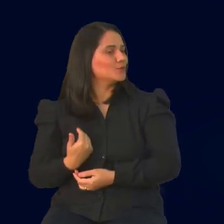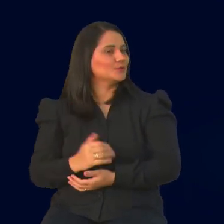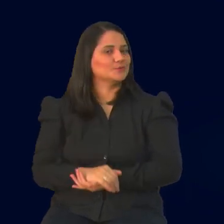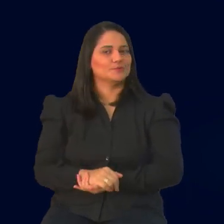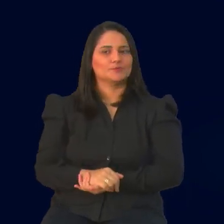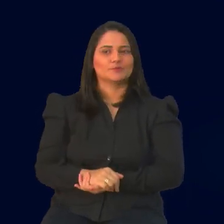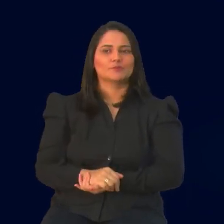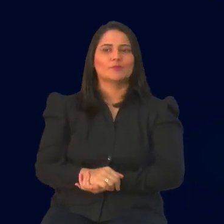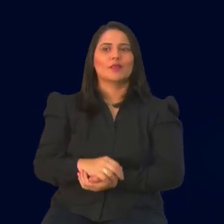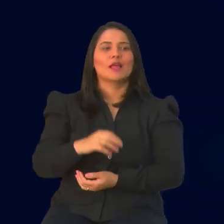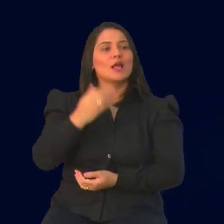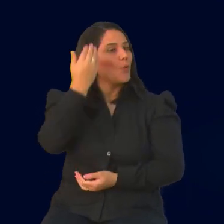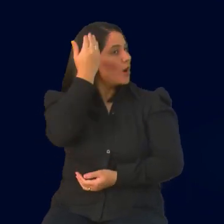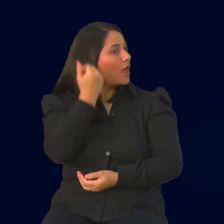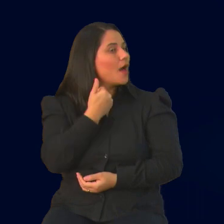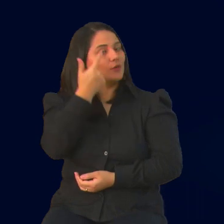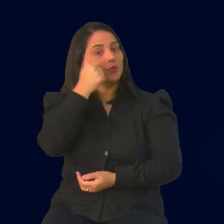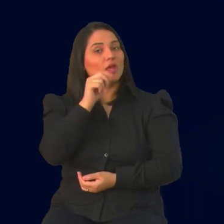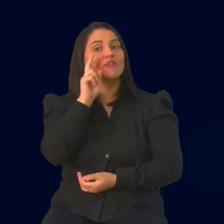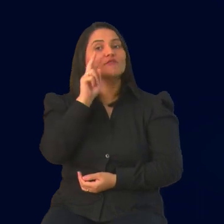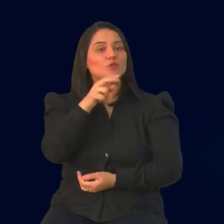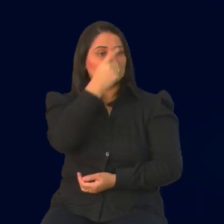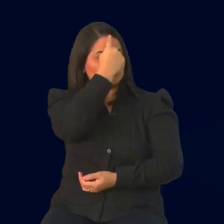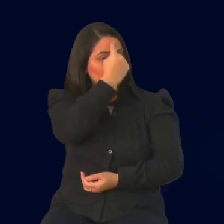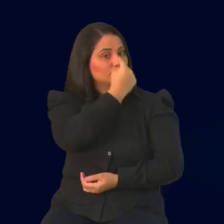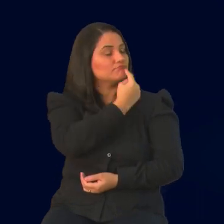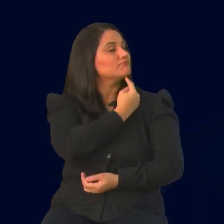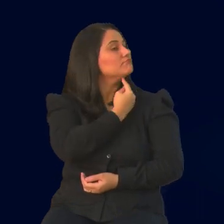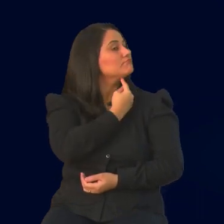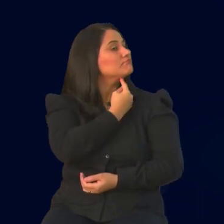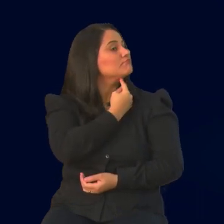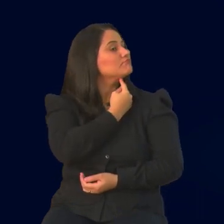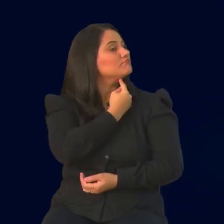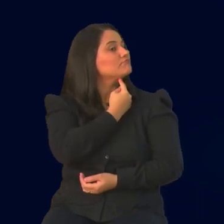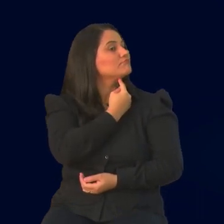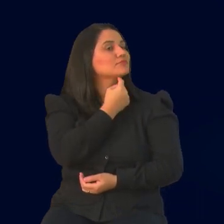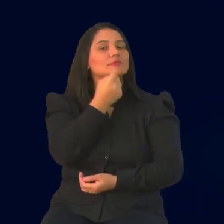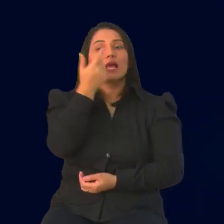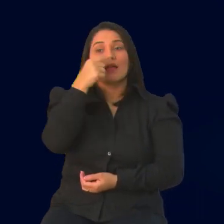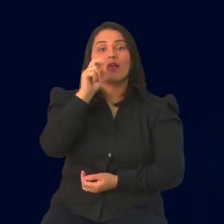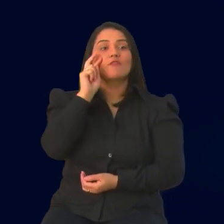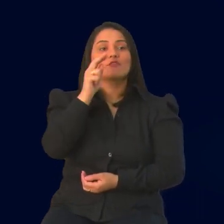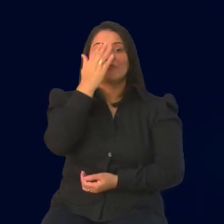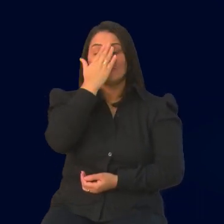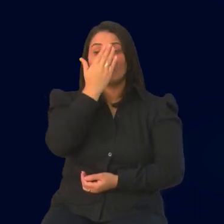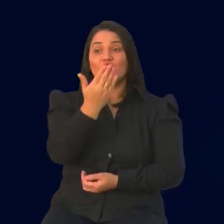Levanta a mão quem viu de lado, perfil. Quem viu a metade de frente?